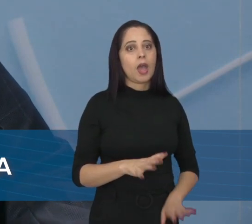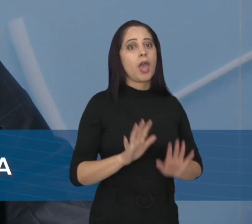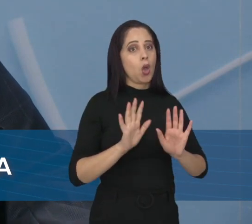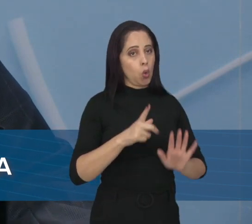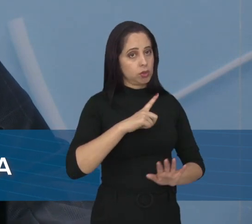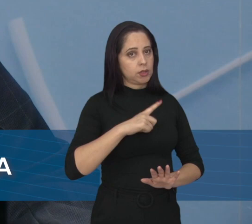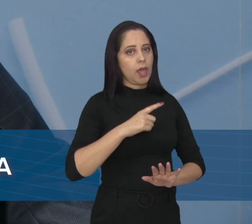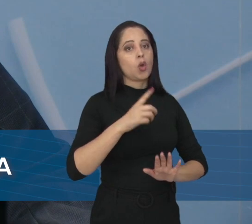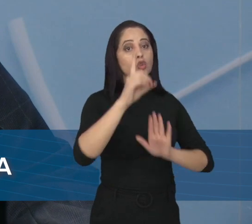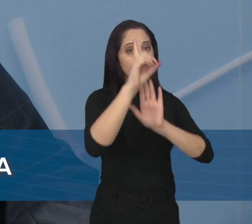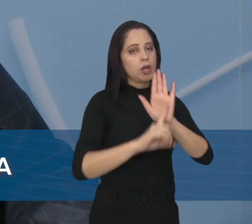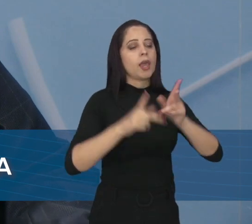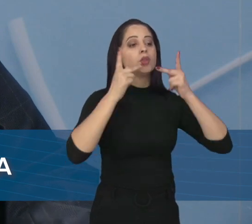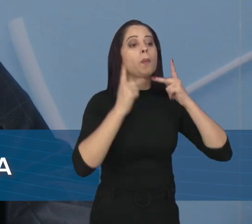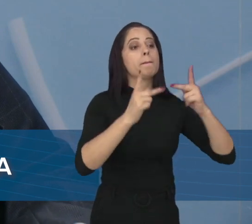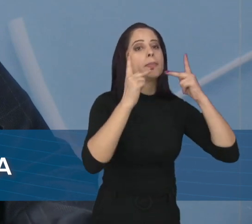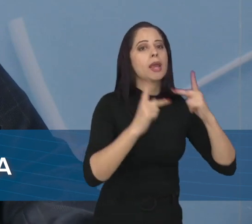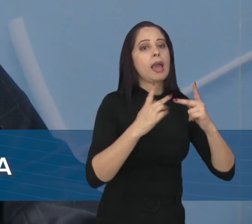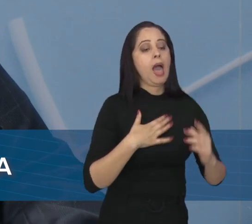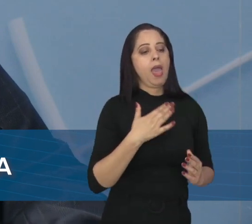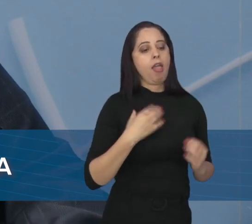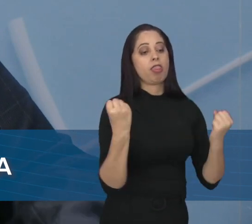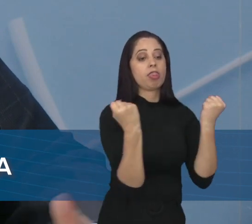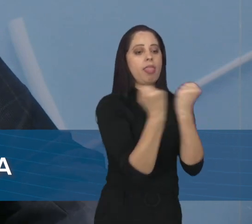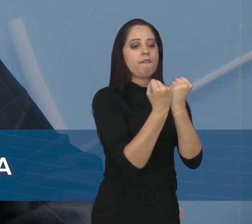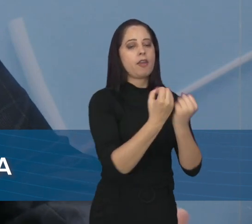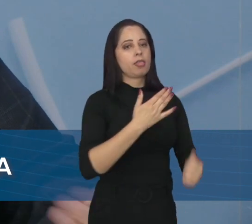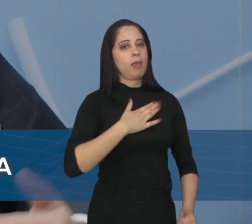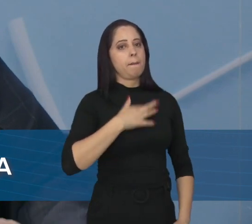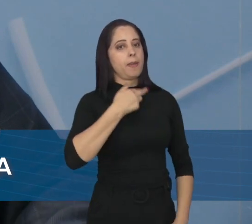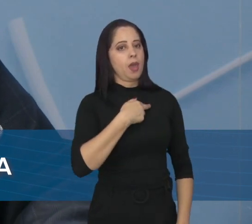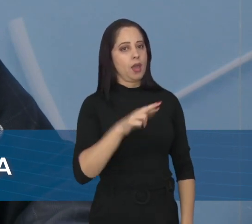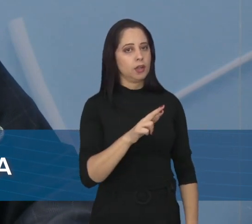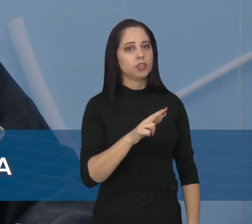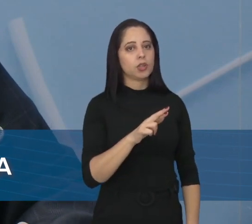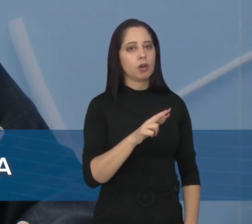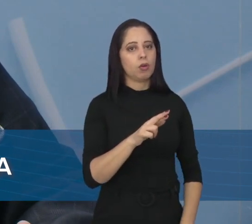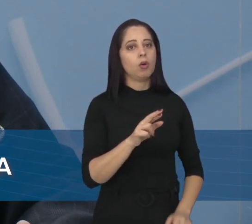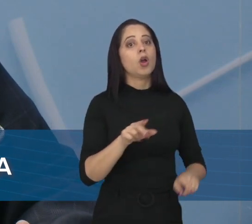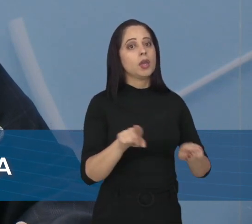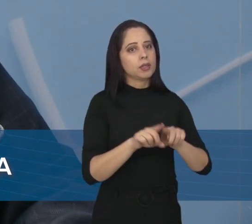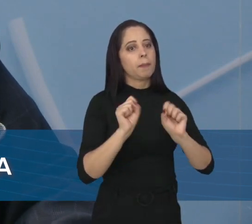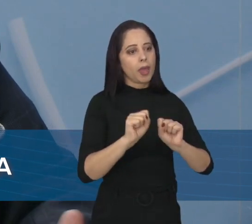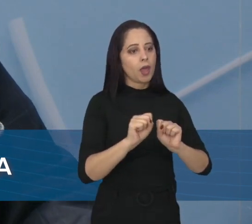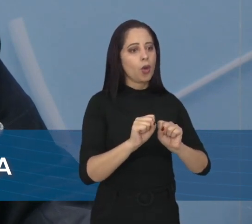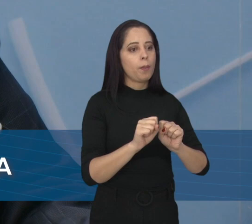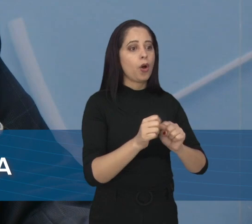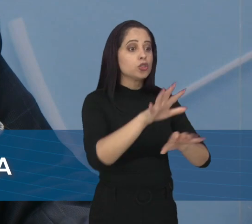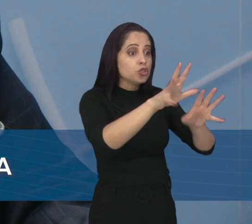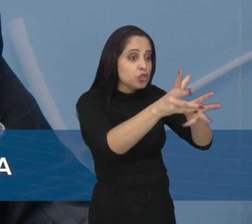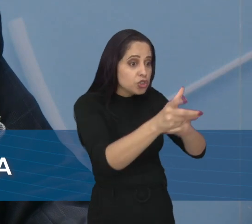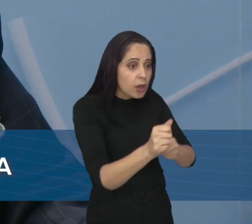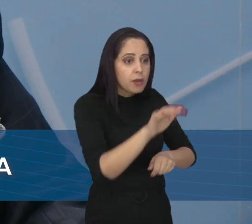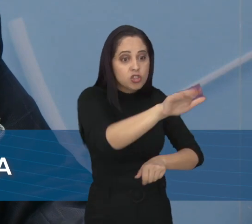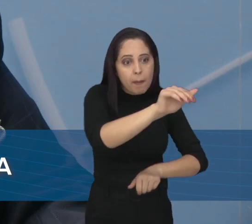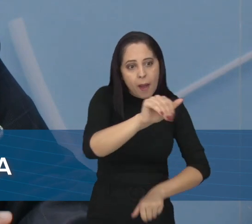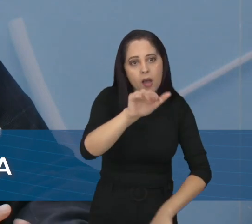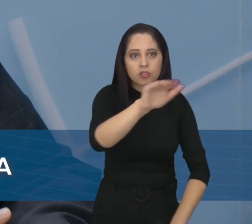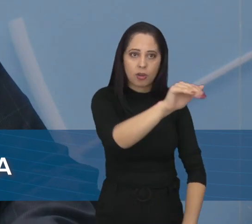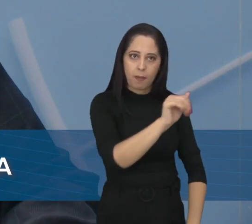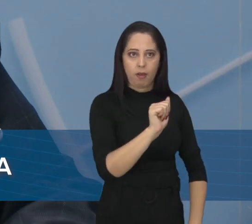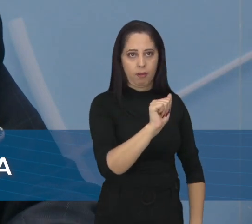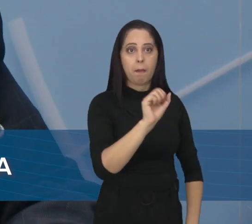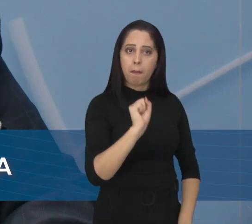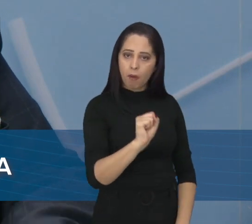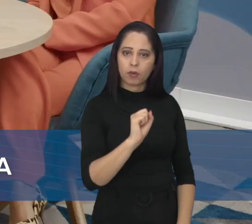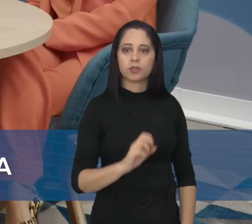ao proselitismo, né? Eu defender a minha e trazer adeptos, né? Da forma certa que deveria ser.